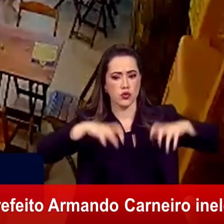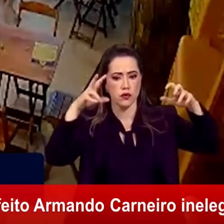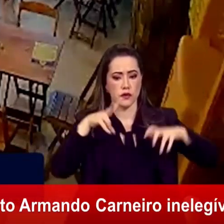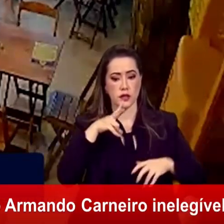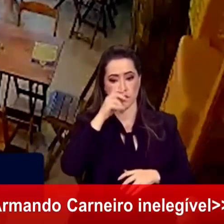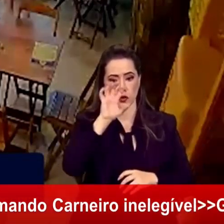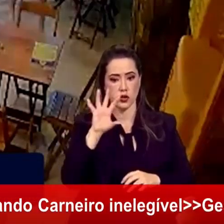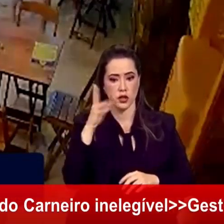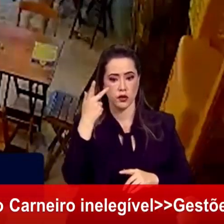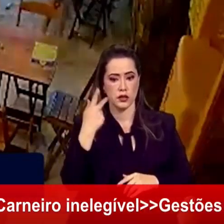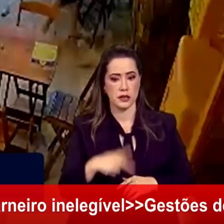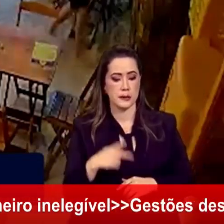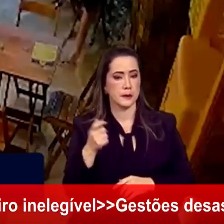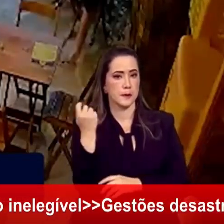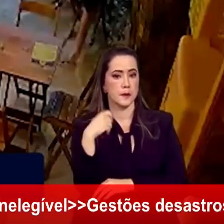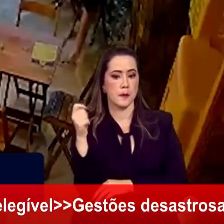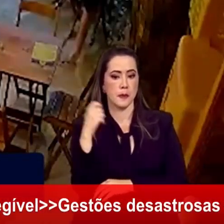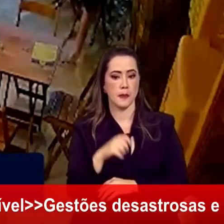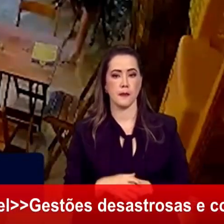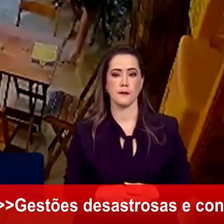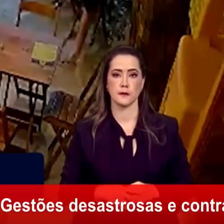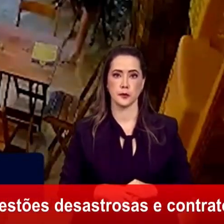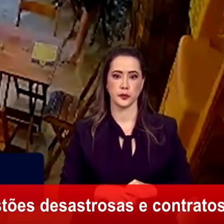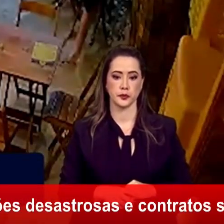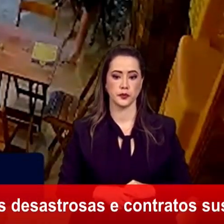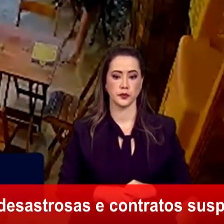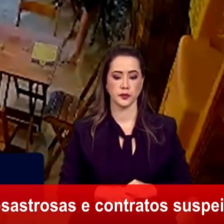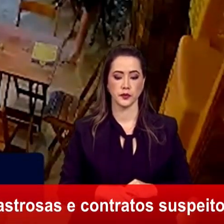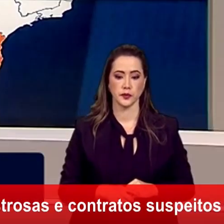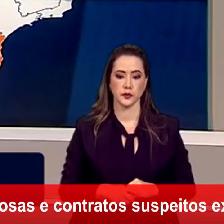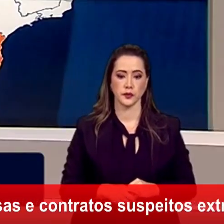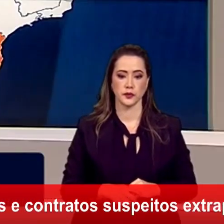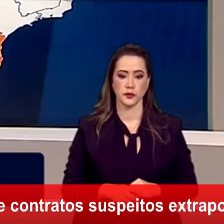acontecido aqui e no Rio Grande do Sul.